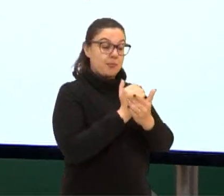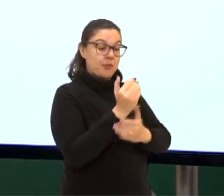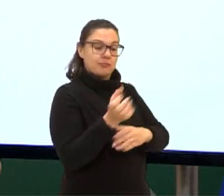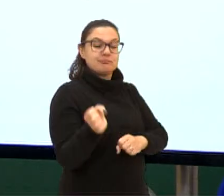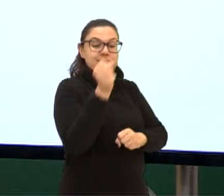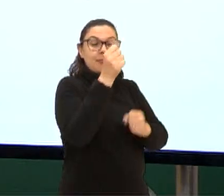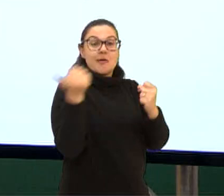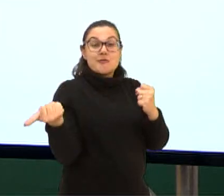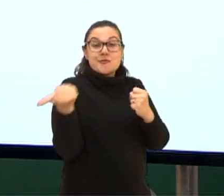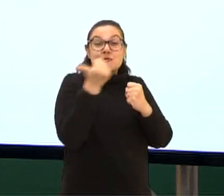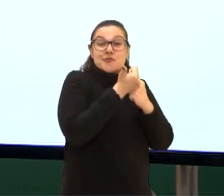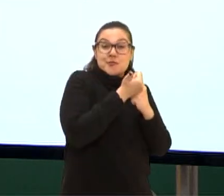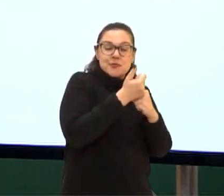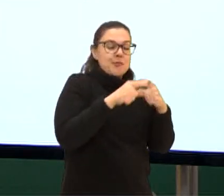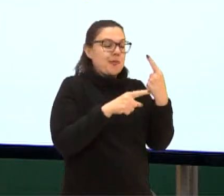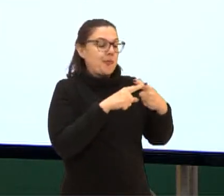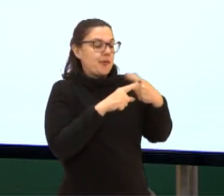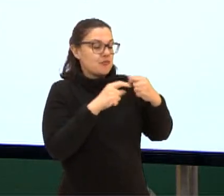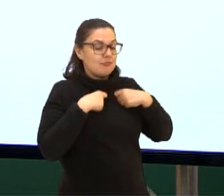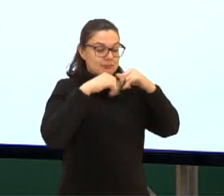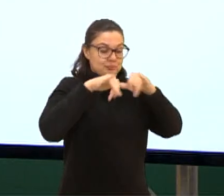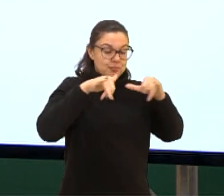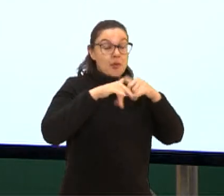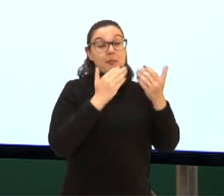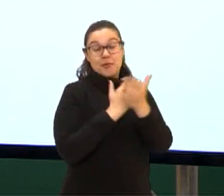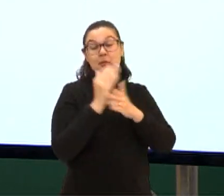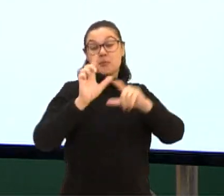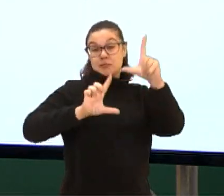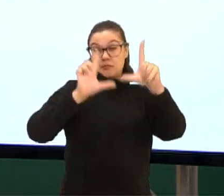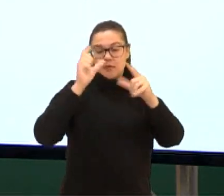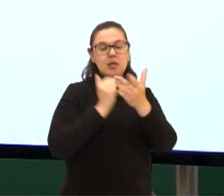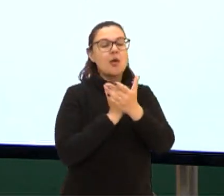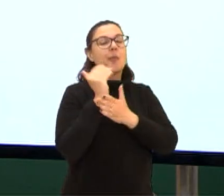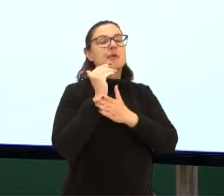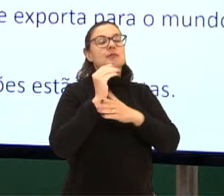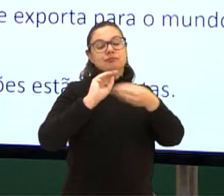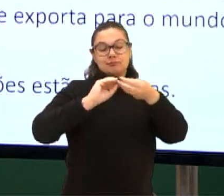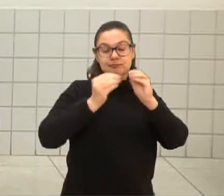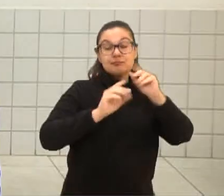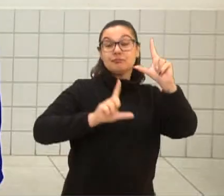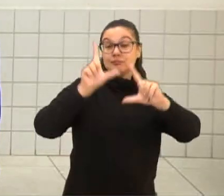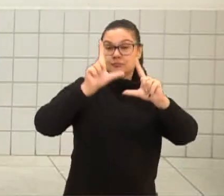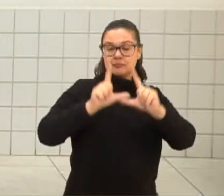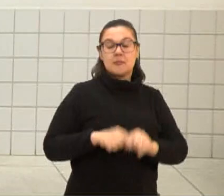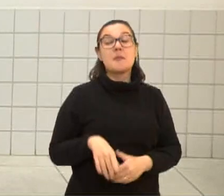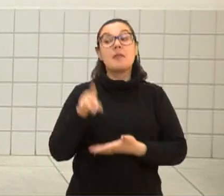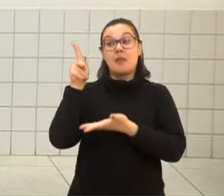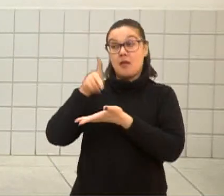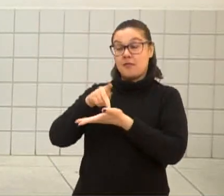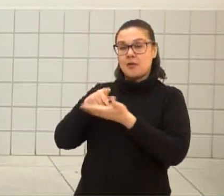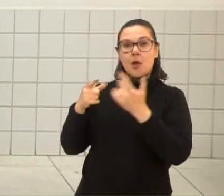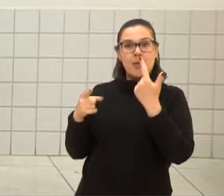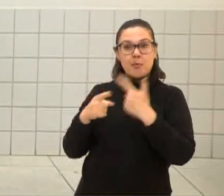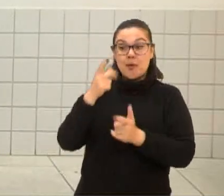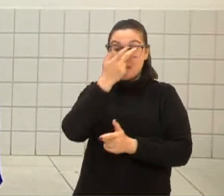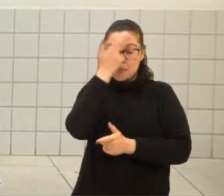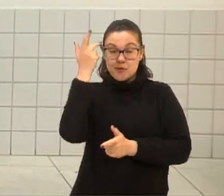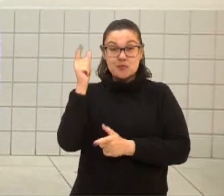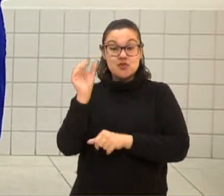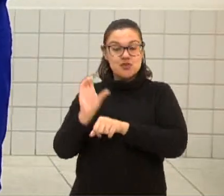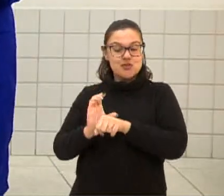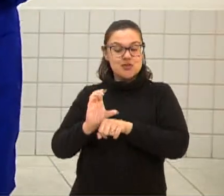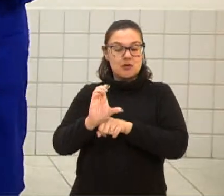que a radionovela tinha com a audiência e começou a surgir as telenovelas e foi decaindo. Exatamente. Até porque os